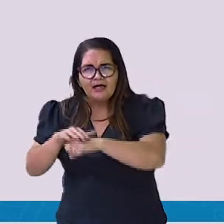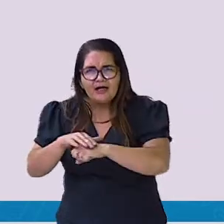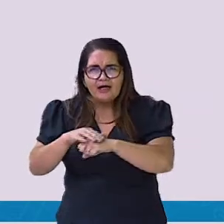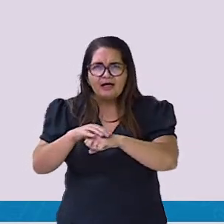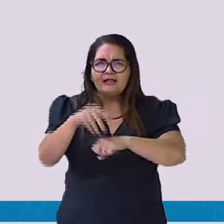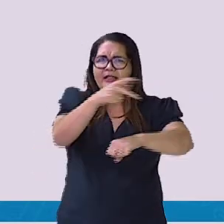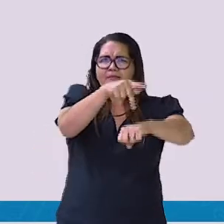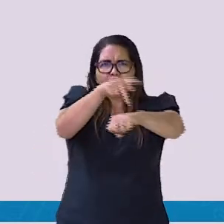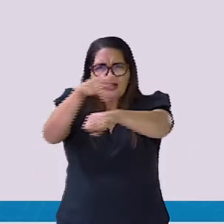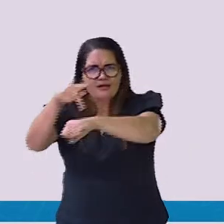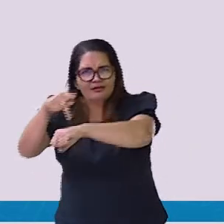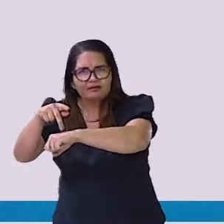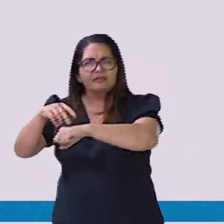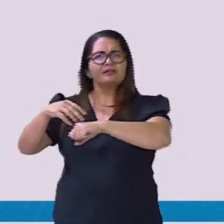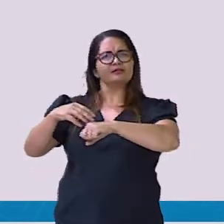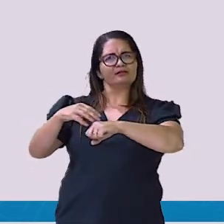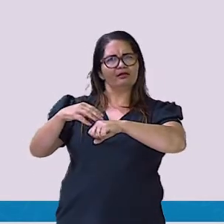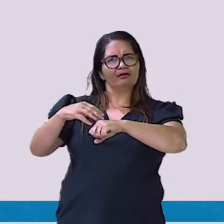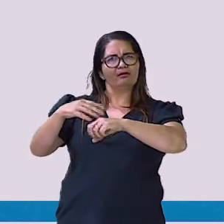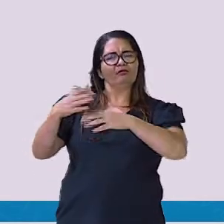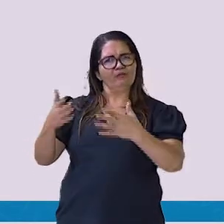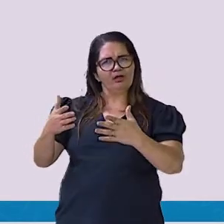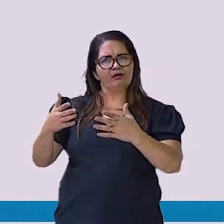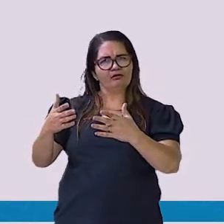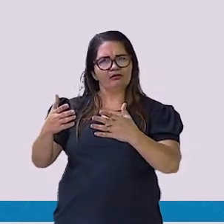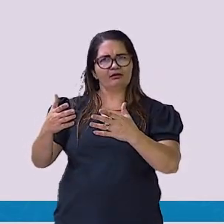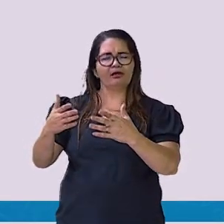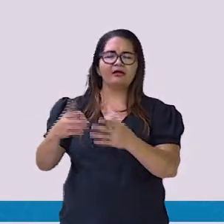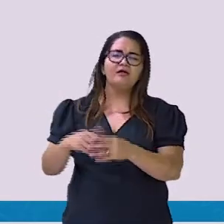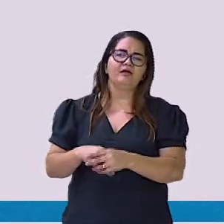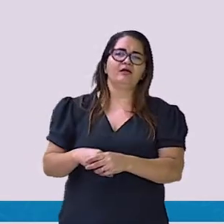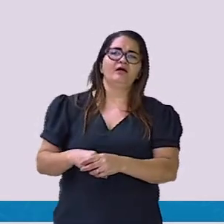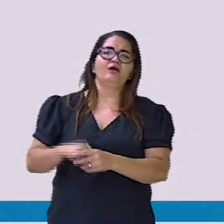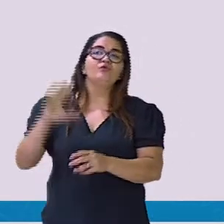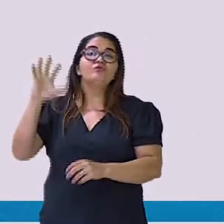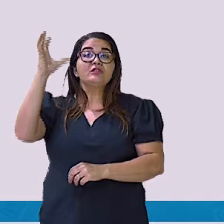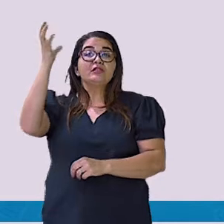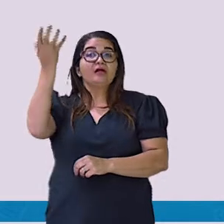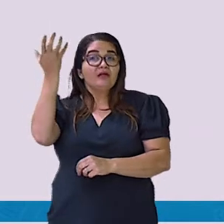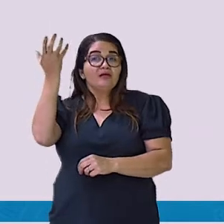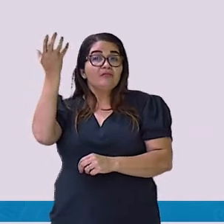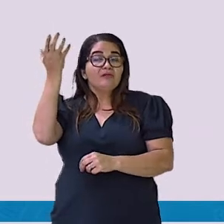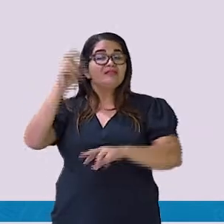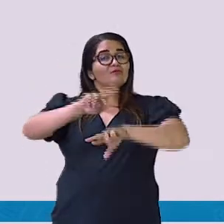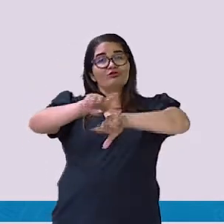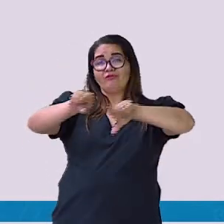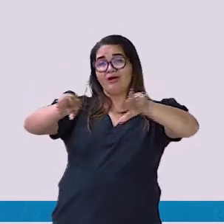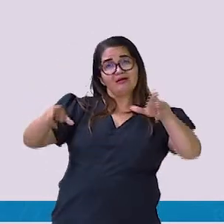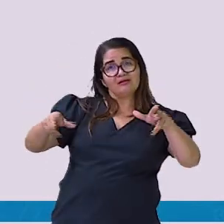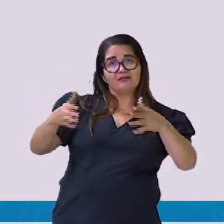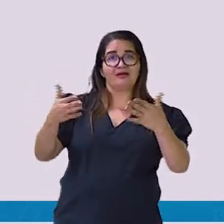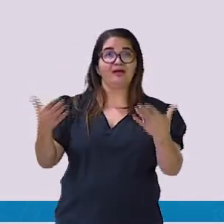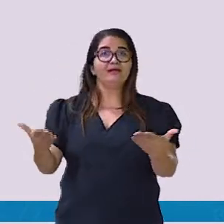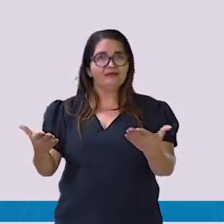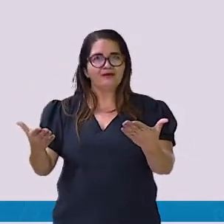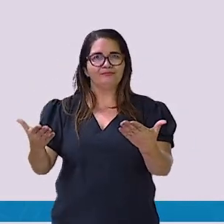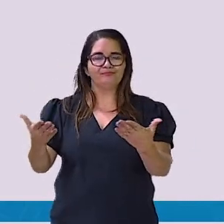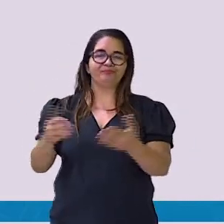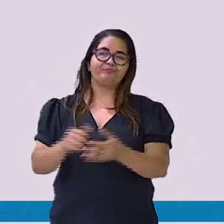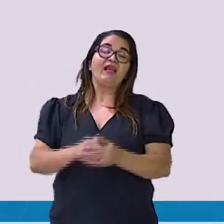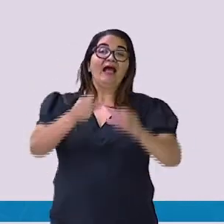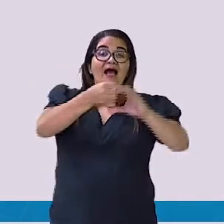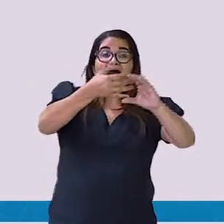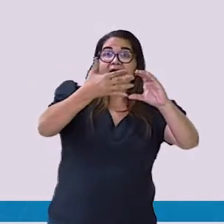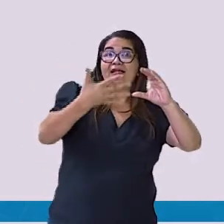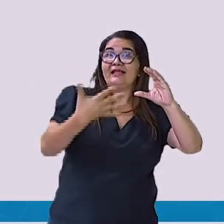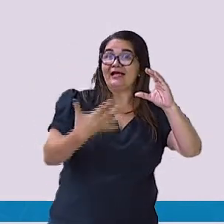Equatorial. Ele errou, Eliane, o primeiro? Não. É porque o clima equatorial ele tem características